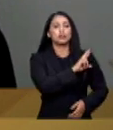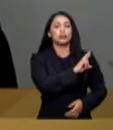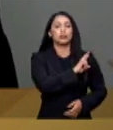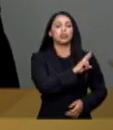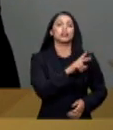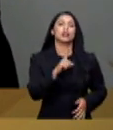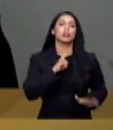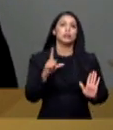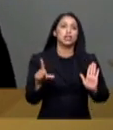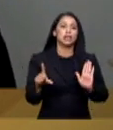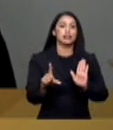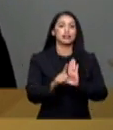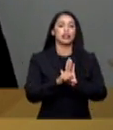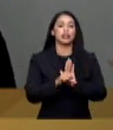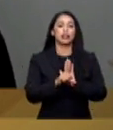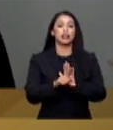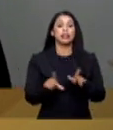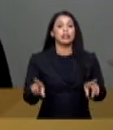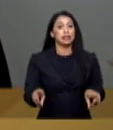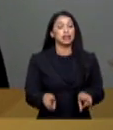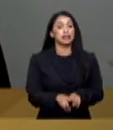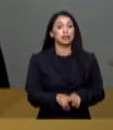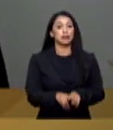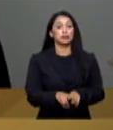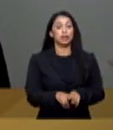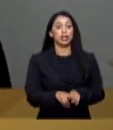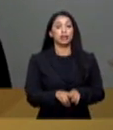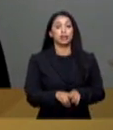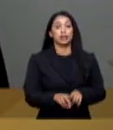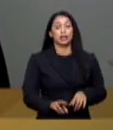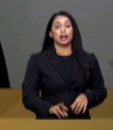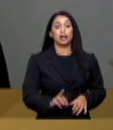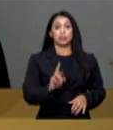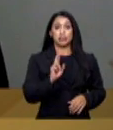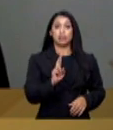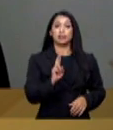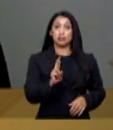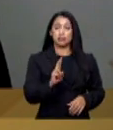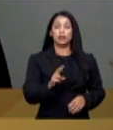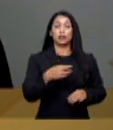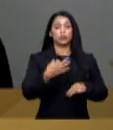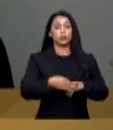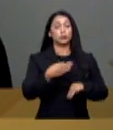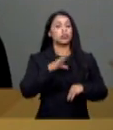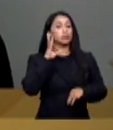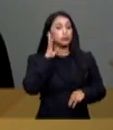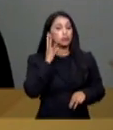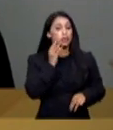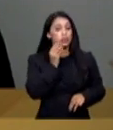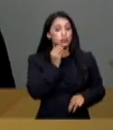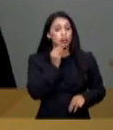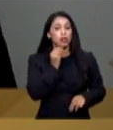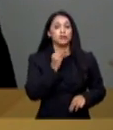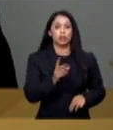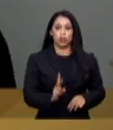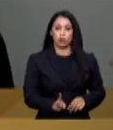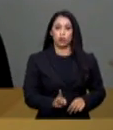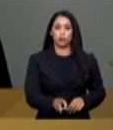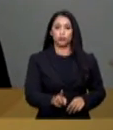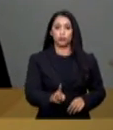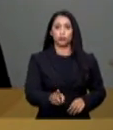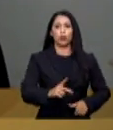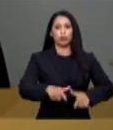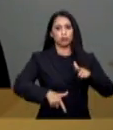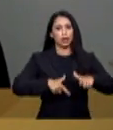lei, e também do papel que o ministro Dias Toffoli, na sequência, levou adiante, inclusive, depois que entrou no